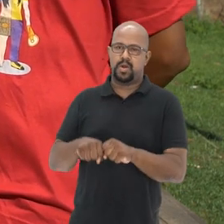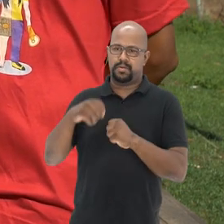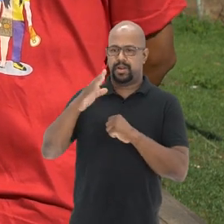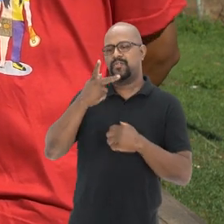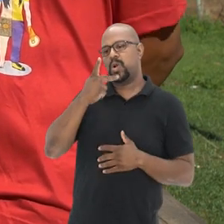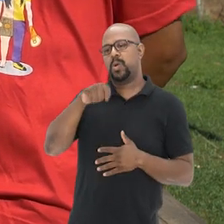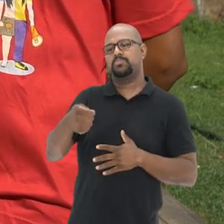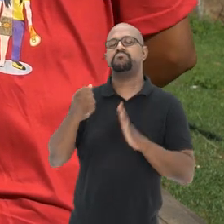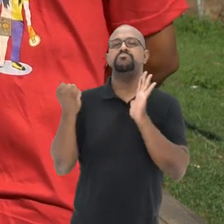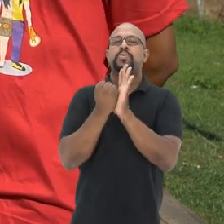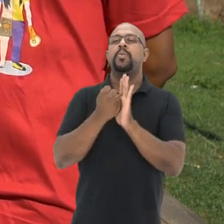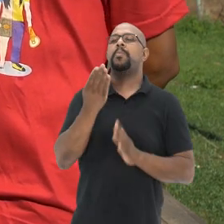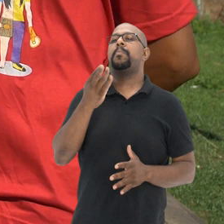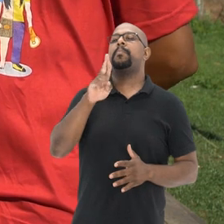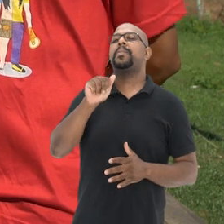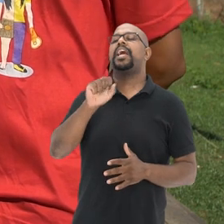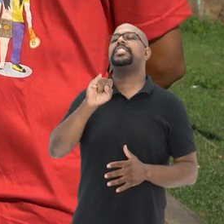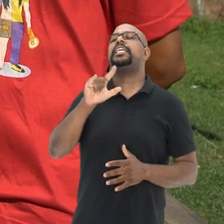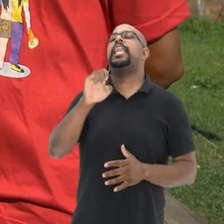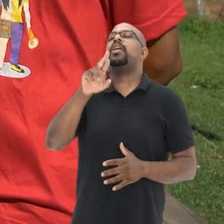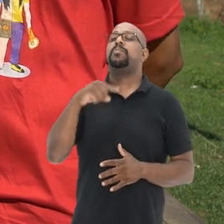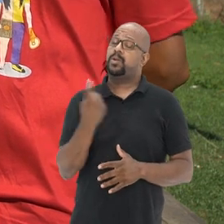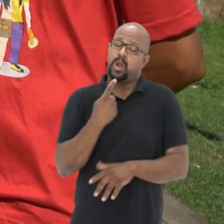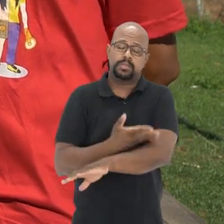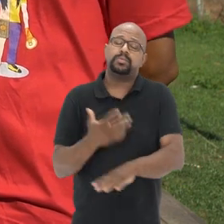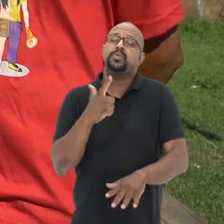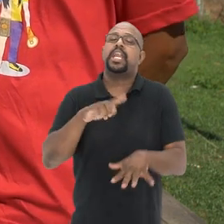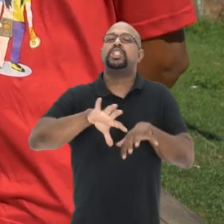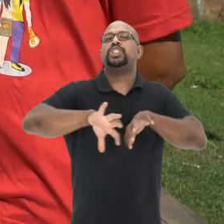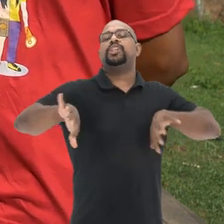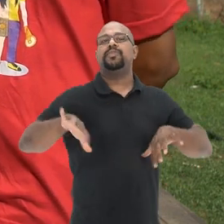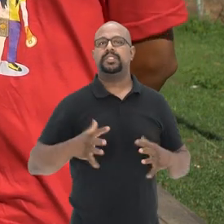País Brasileiro, então, porque nós, no nosso costume, não tem essa divisão.